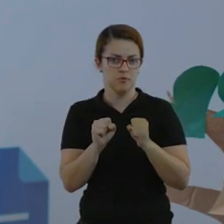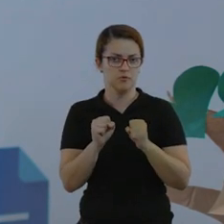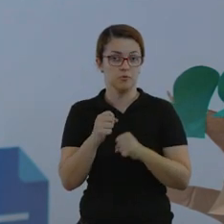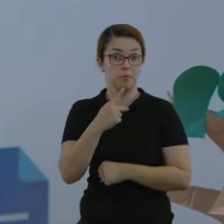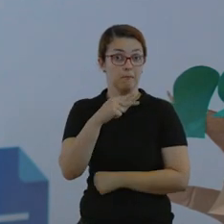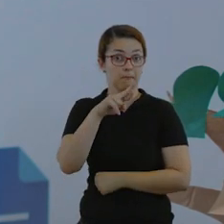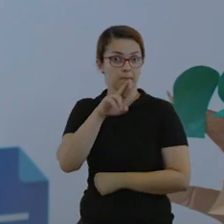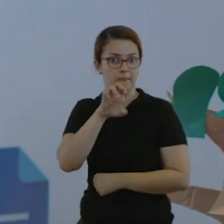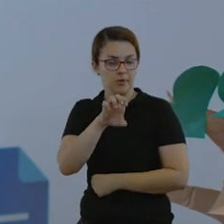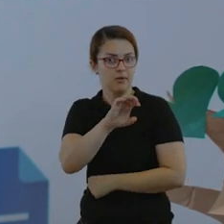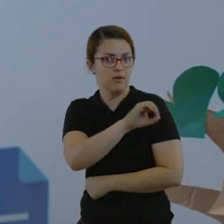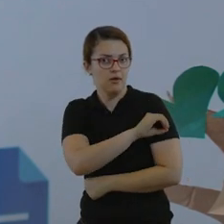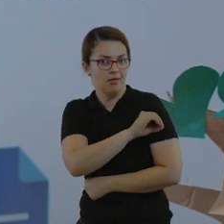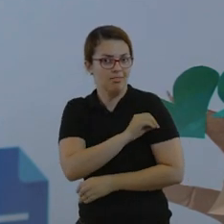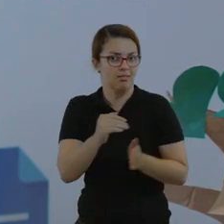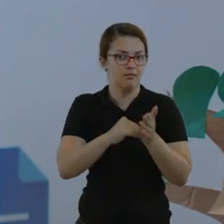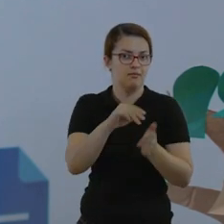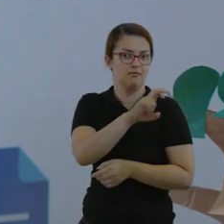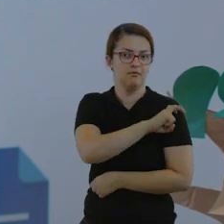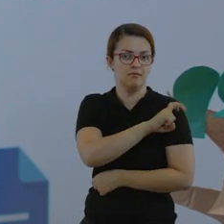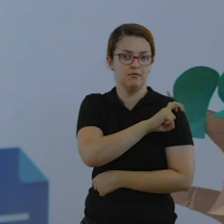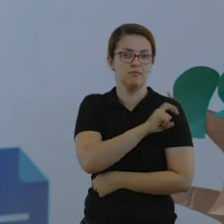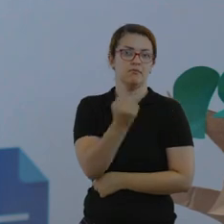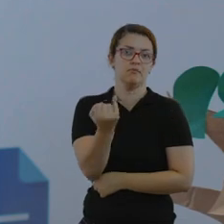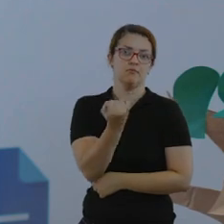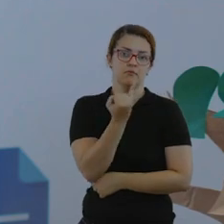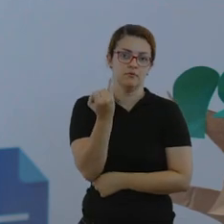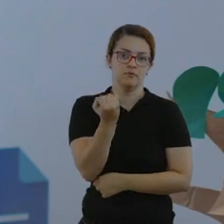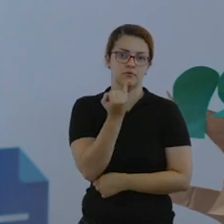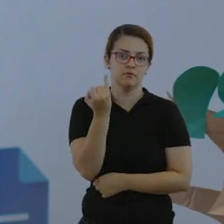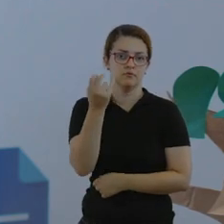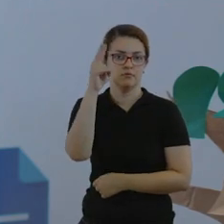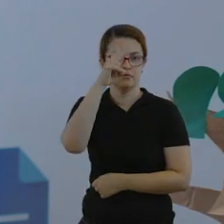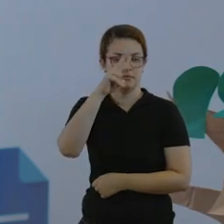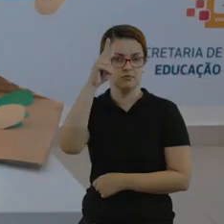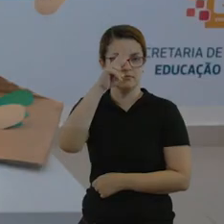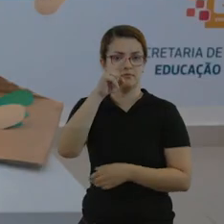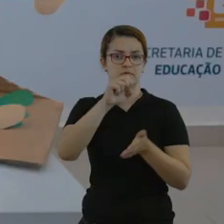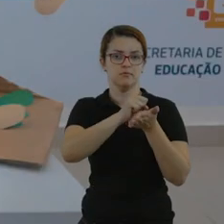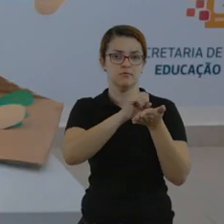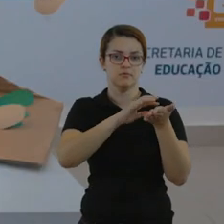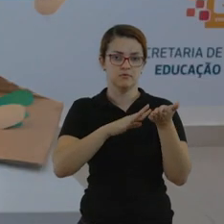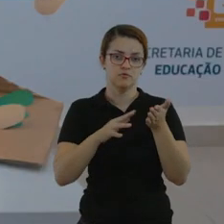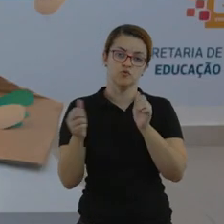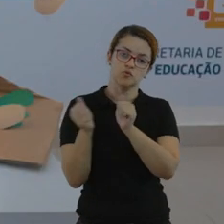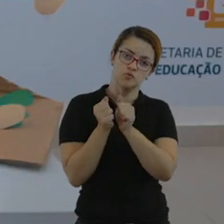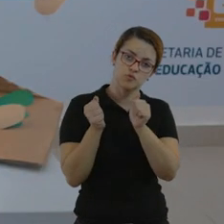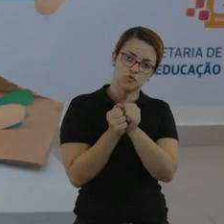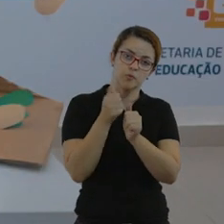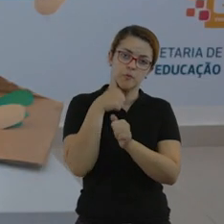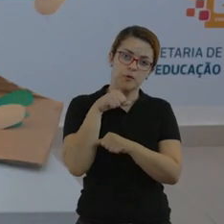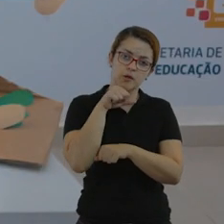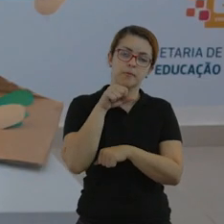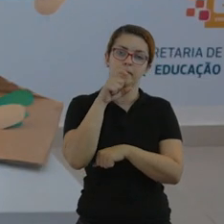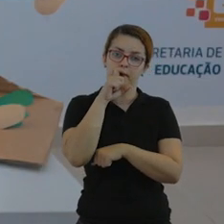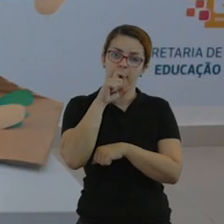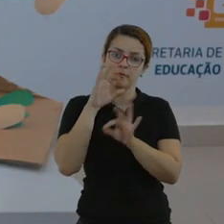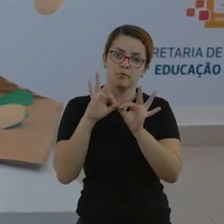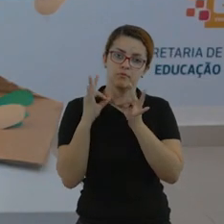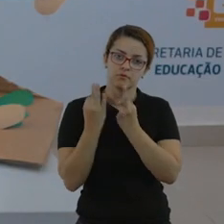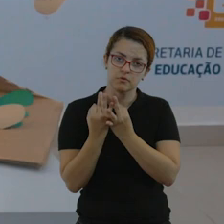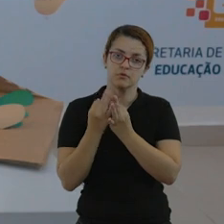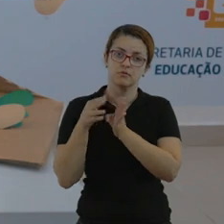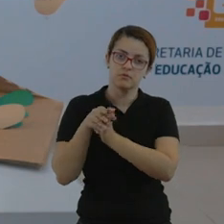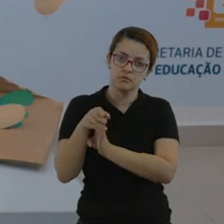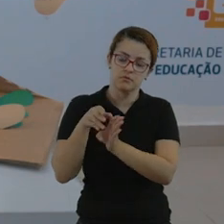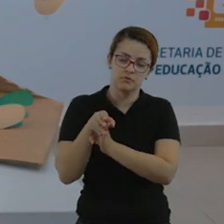feita desde o pré até o quinto ano. E é importante lembrar que essa atividade tem que ser acompanhada dos pais.